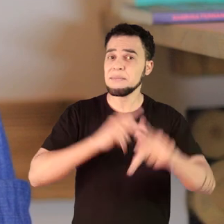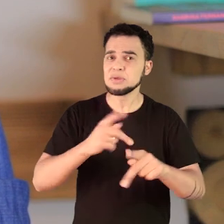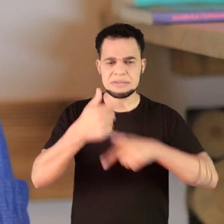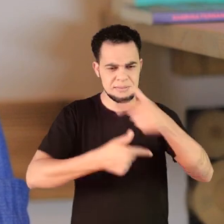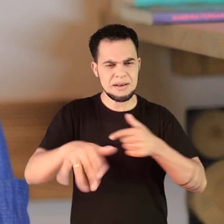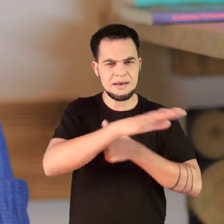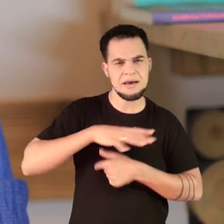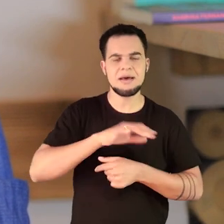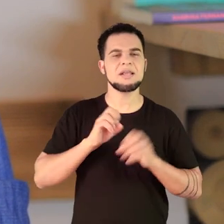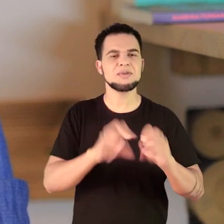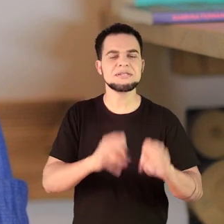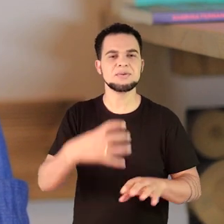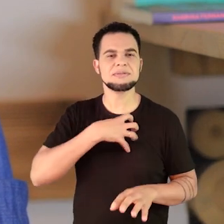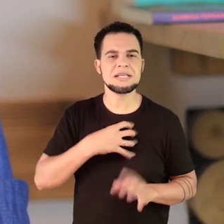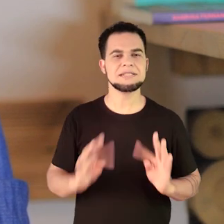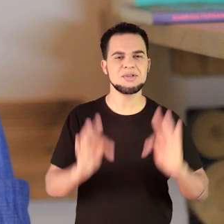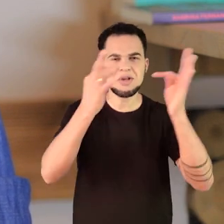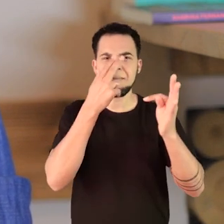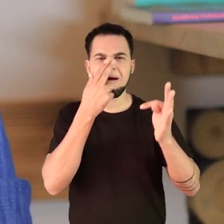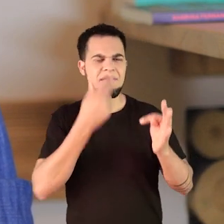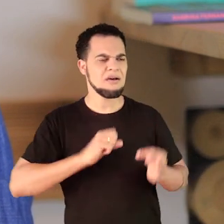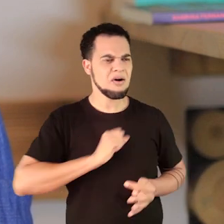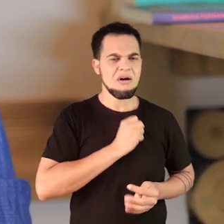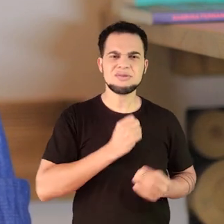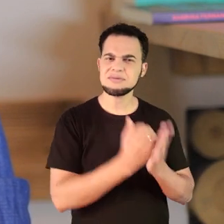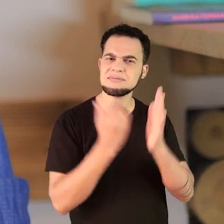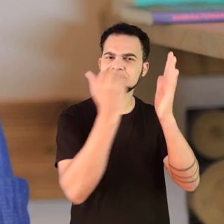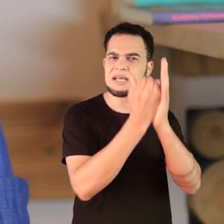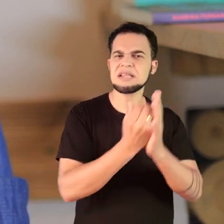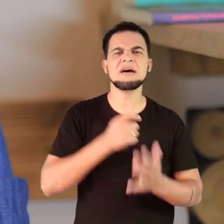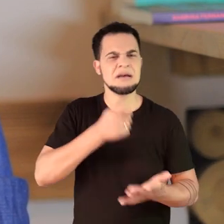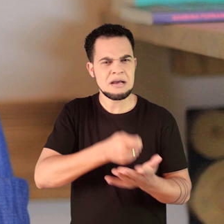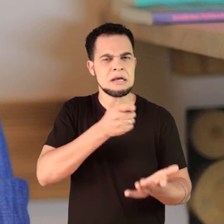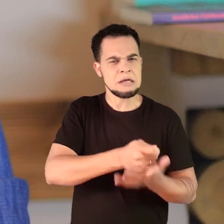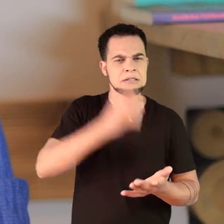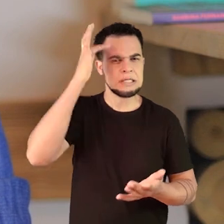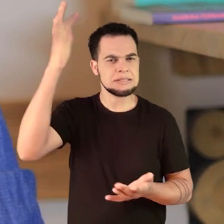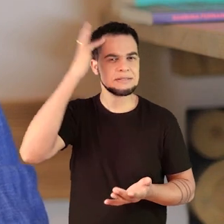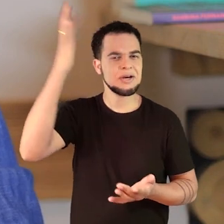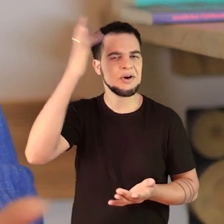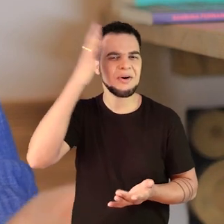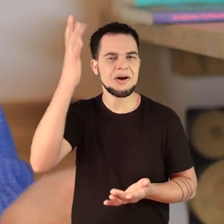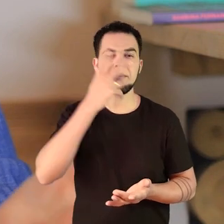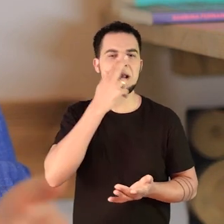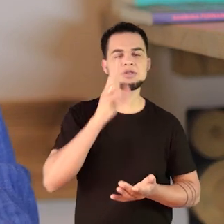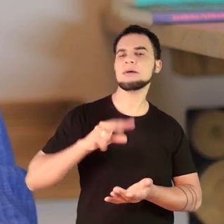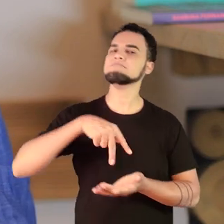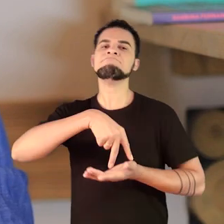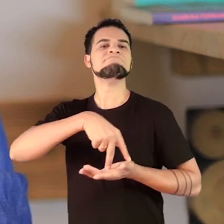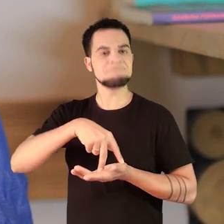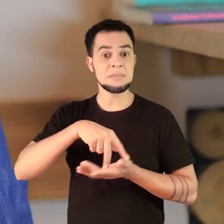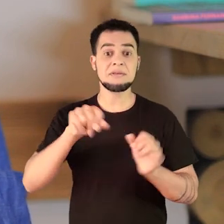trabalha com educação, ciência e tecnologia. Confundem a necessidade do rigor teórico e de seriedade com um simples